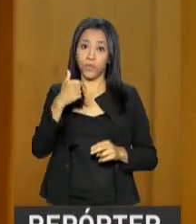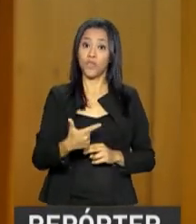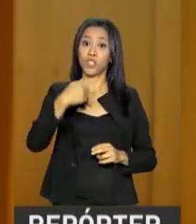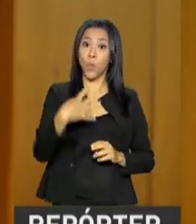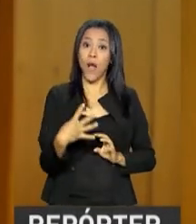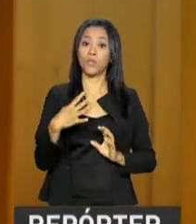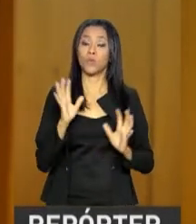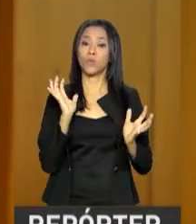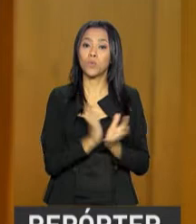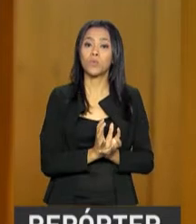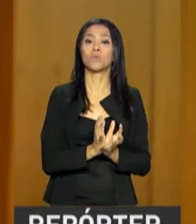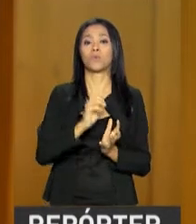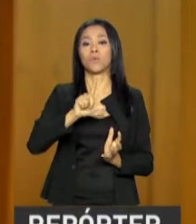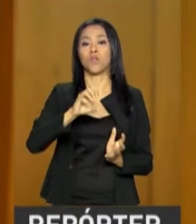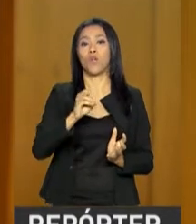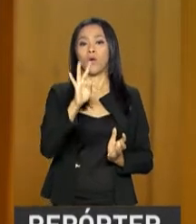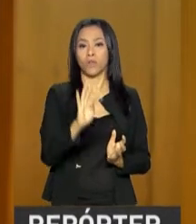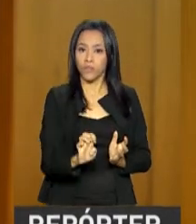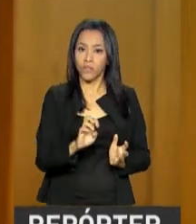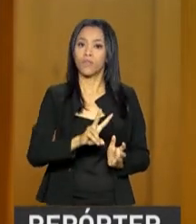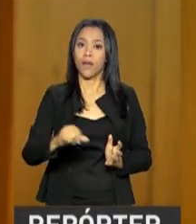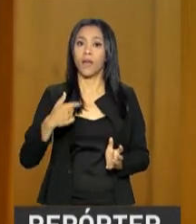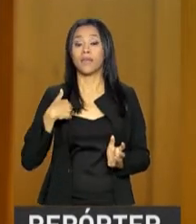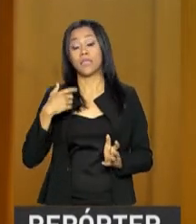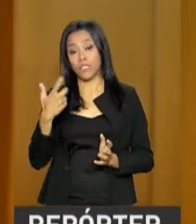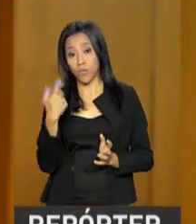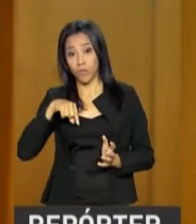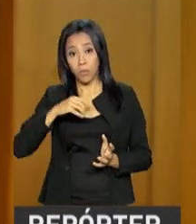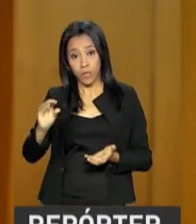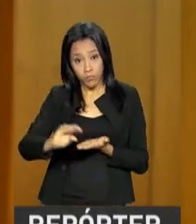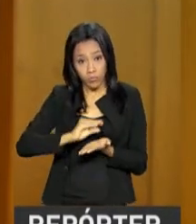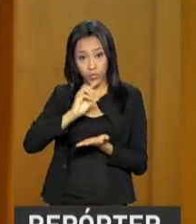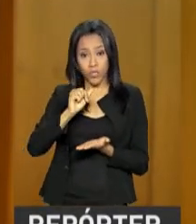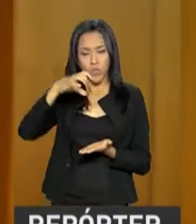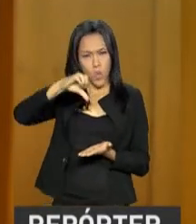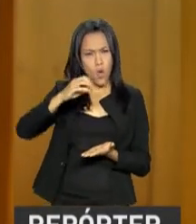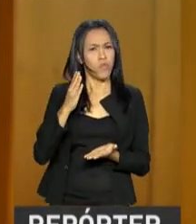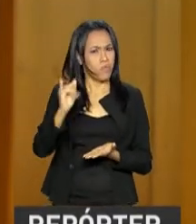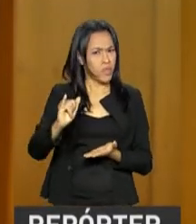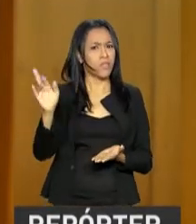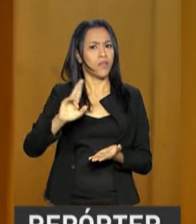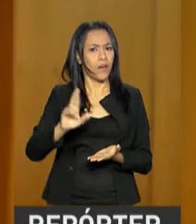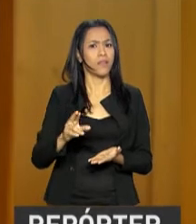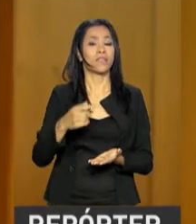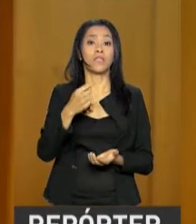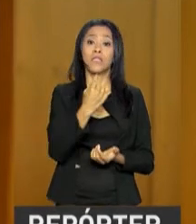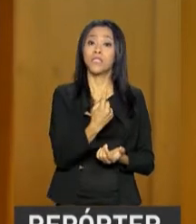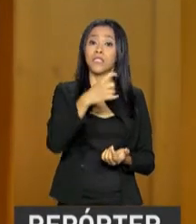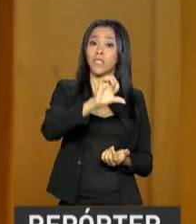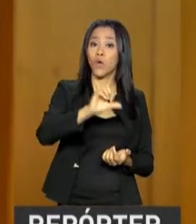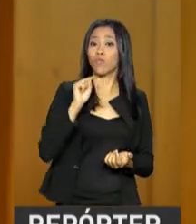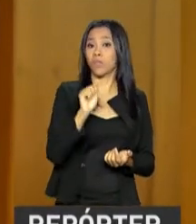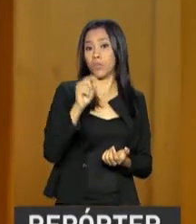todos os lotes foram lidadas nós estamos prevendo novos investimentos e aproximadamente 9 bilhões de reais e aproximadamente também 19 mil empregos